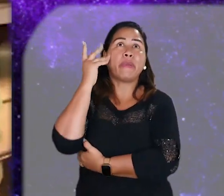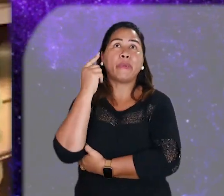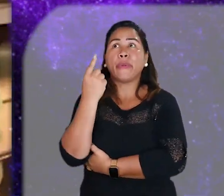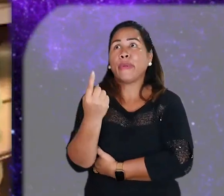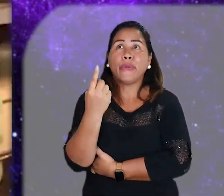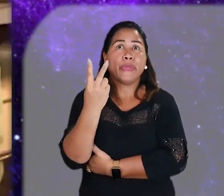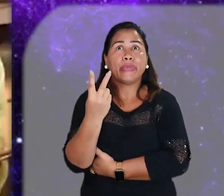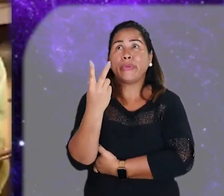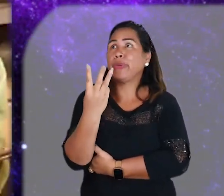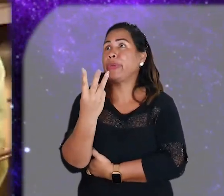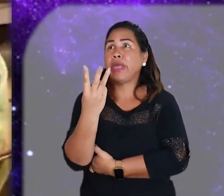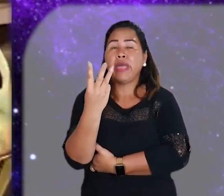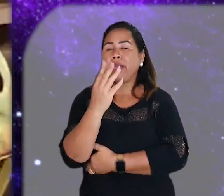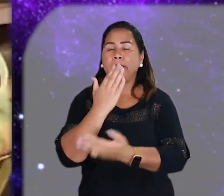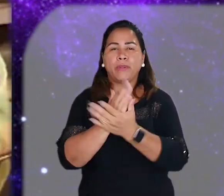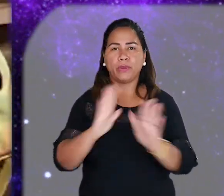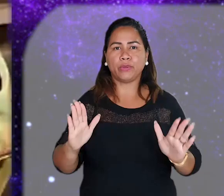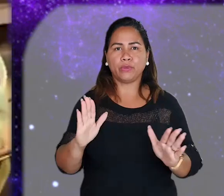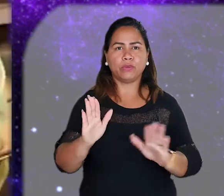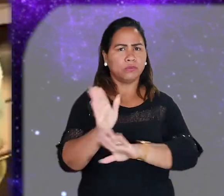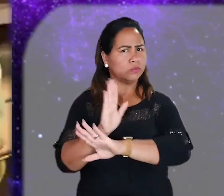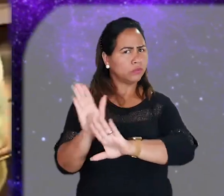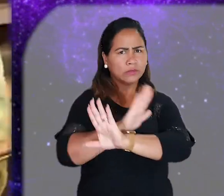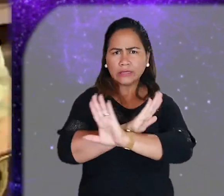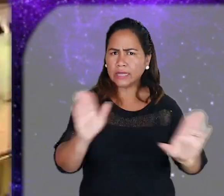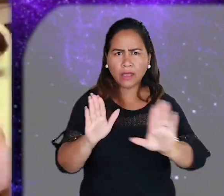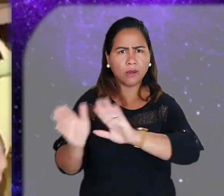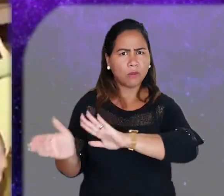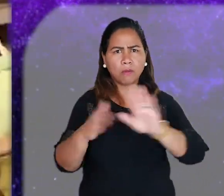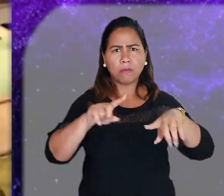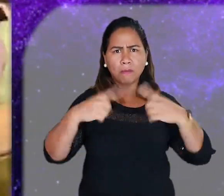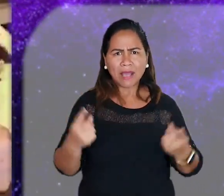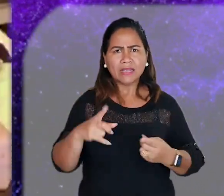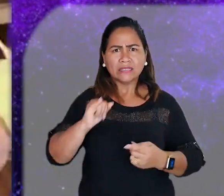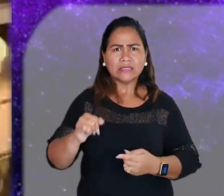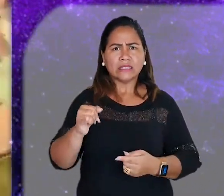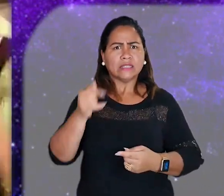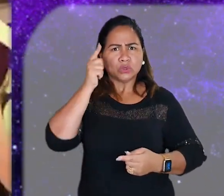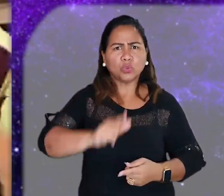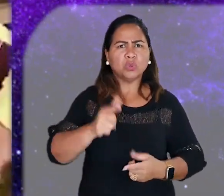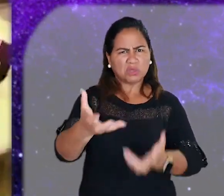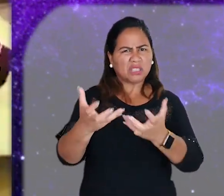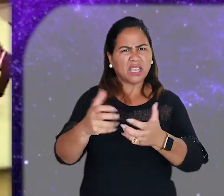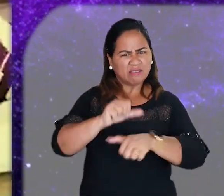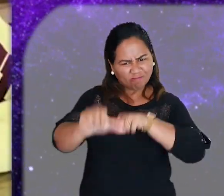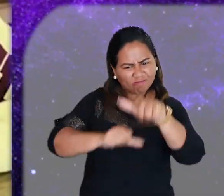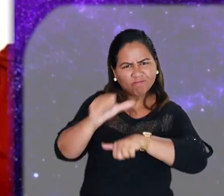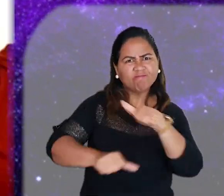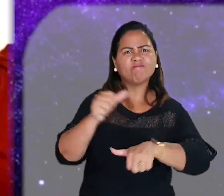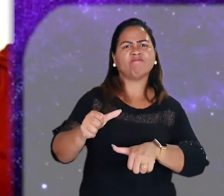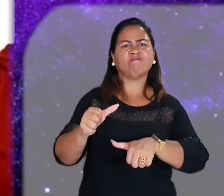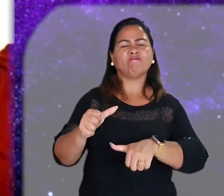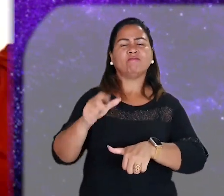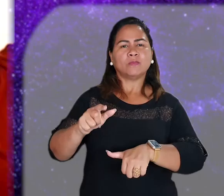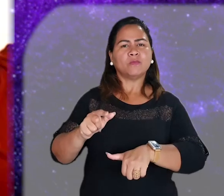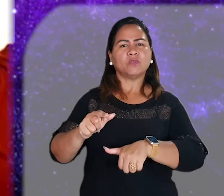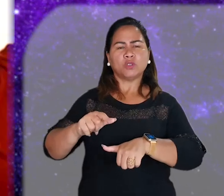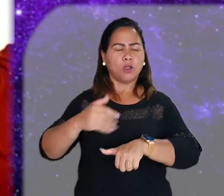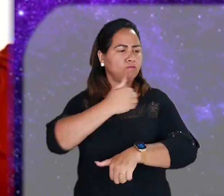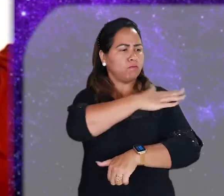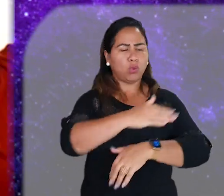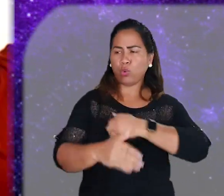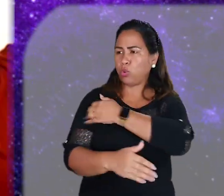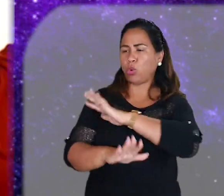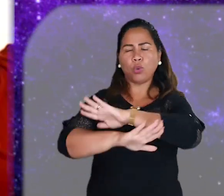isso que você quer não importa o que aconteça porque não importa se algo ruim ou bom acontecer eu estou determinada eu estou confiante sai da frente que eu vou passar